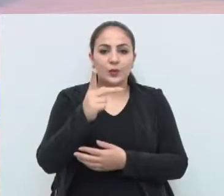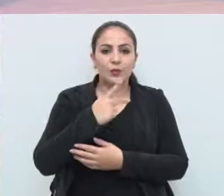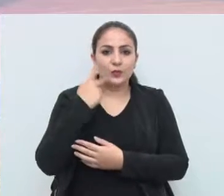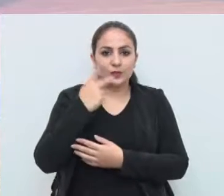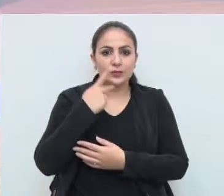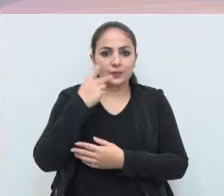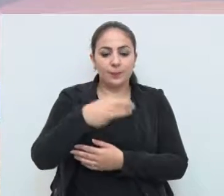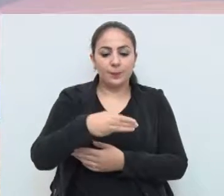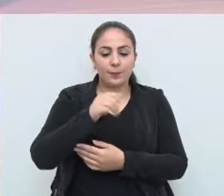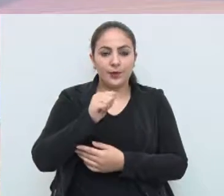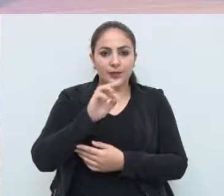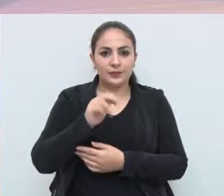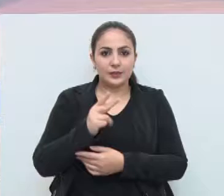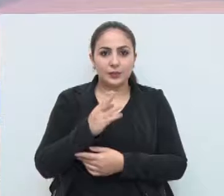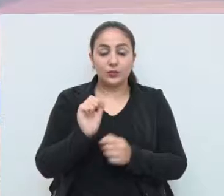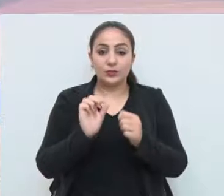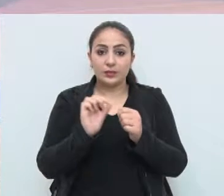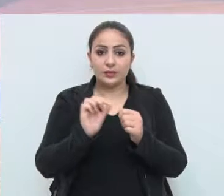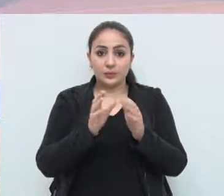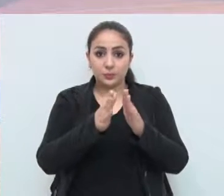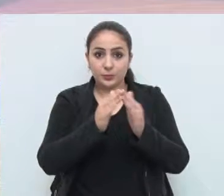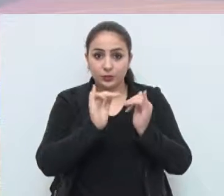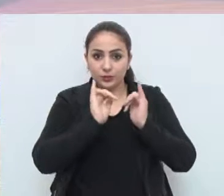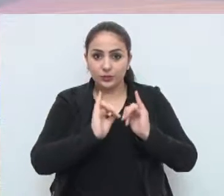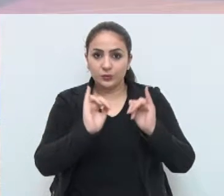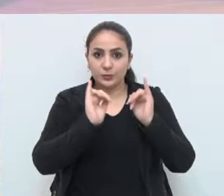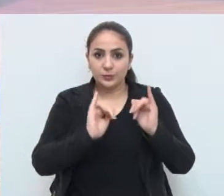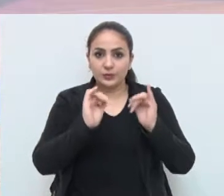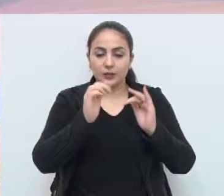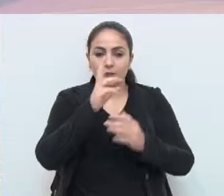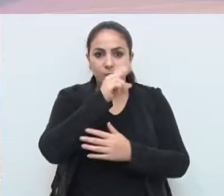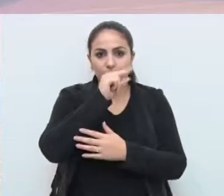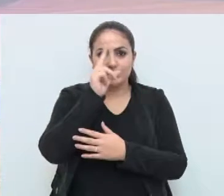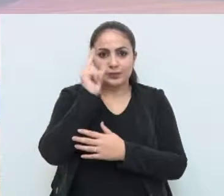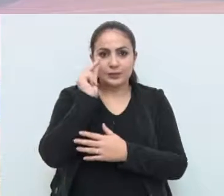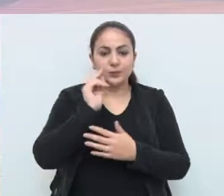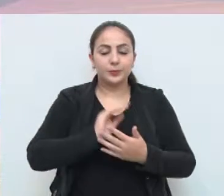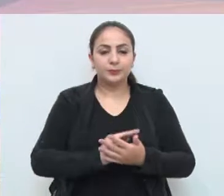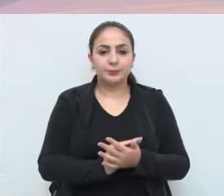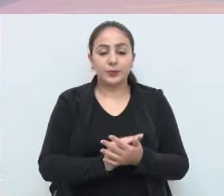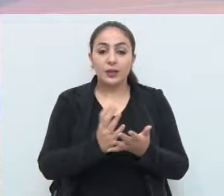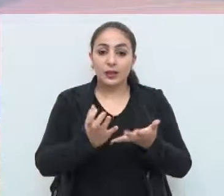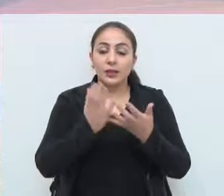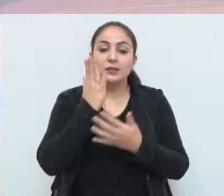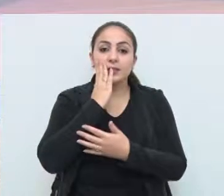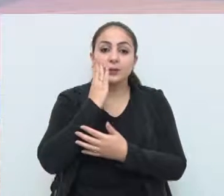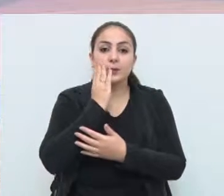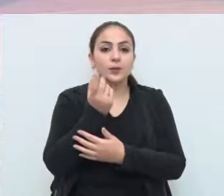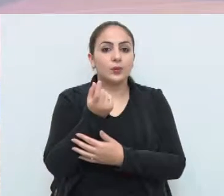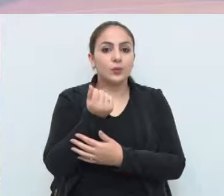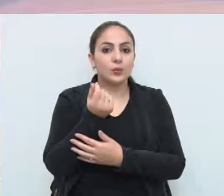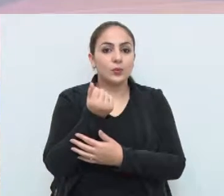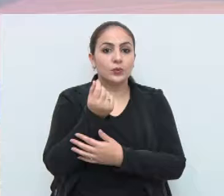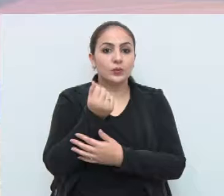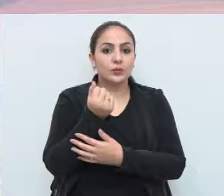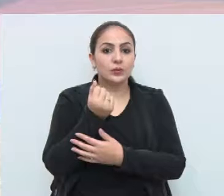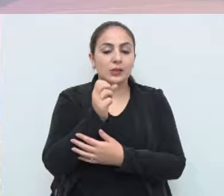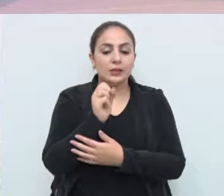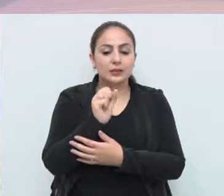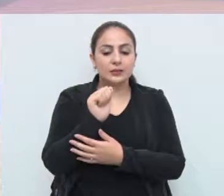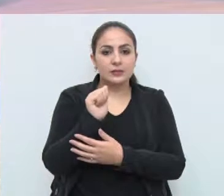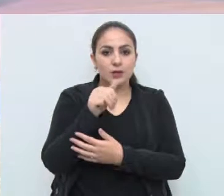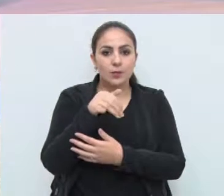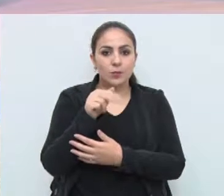O vereador Matheus Wesp está fazendo um pedido de informações ao Poder Executivo. Ele quer saber os custos do SAMU